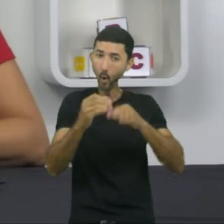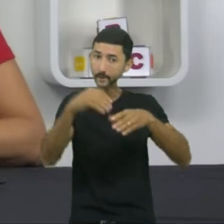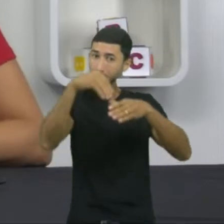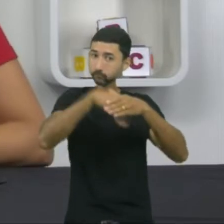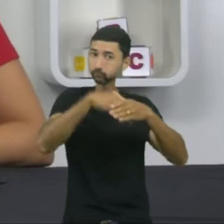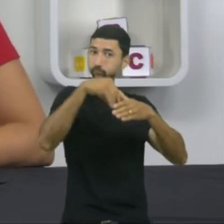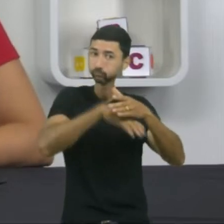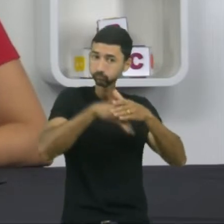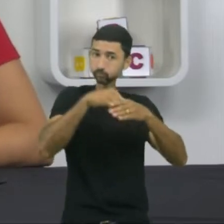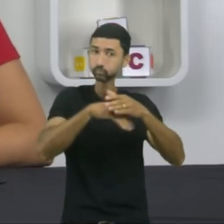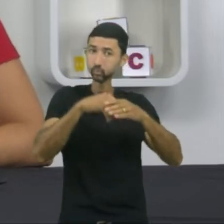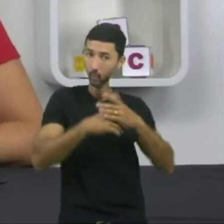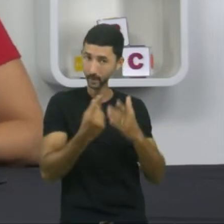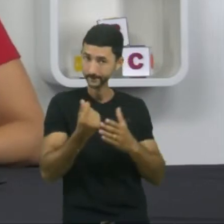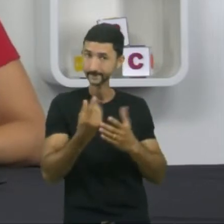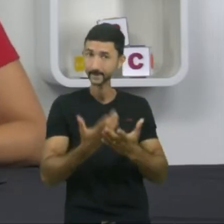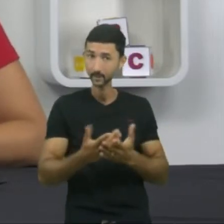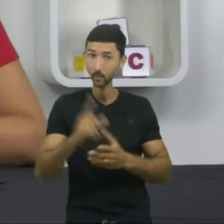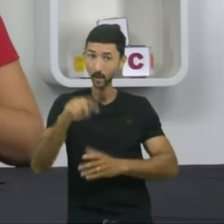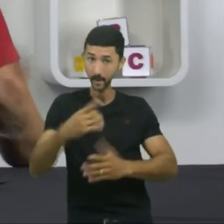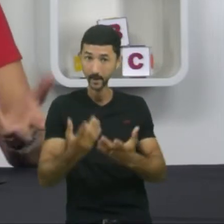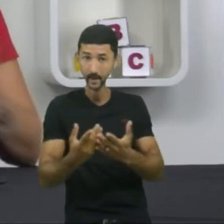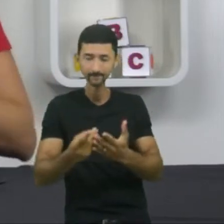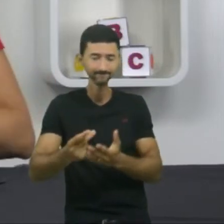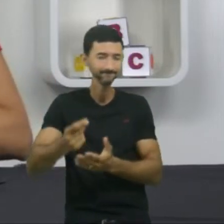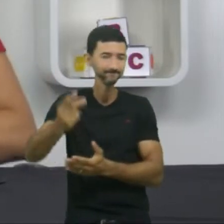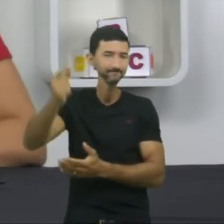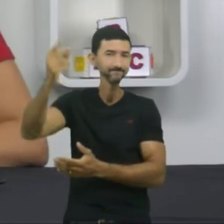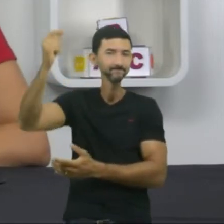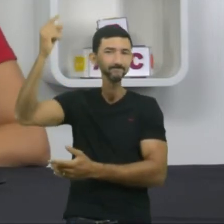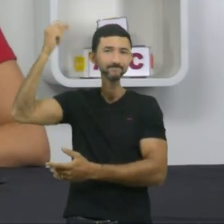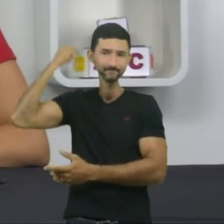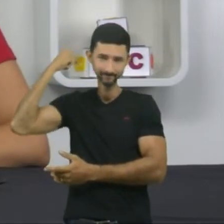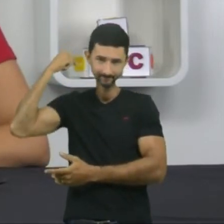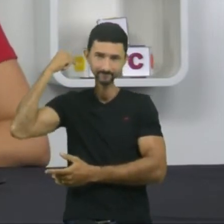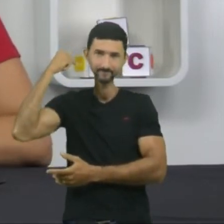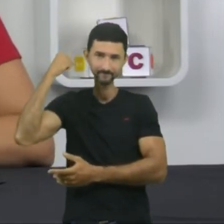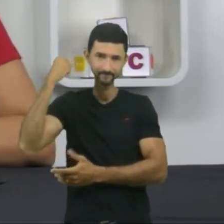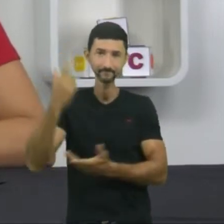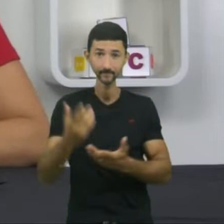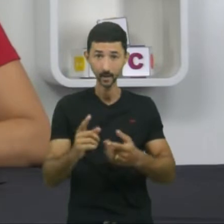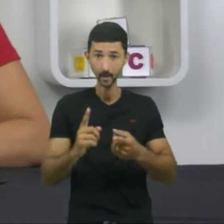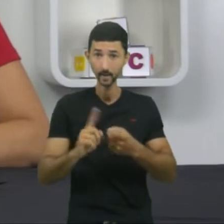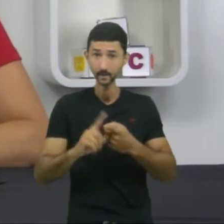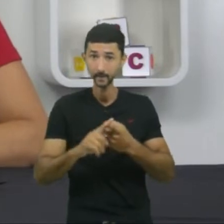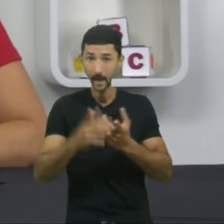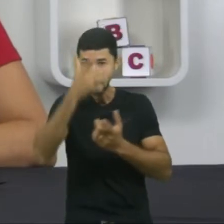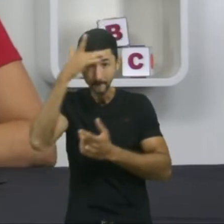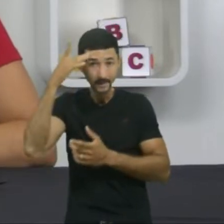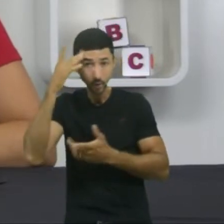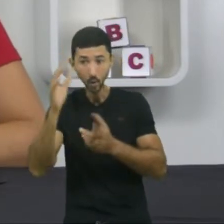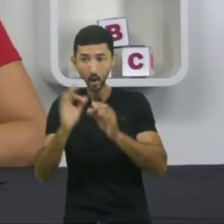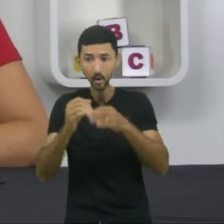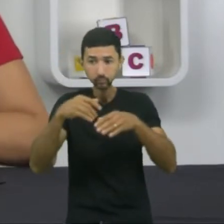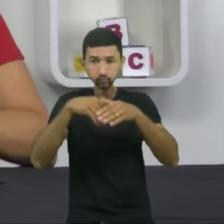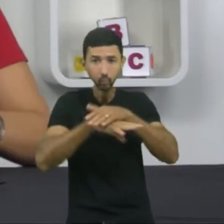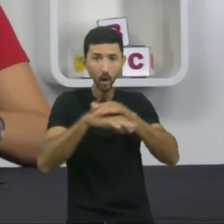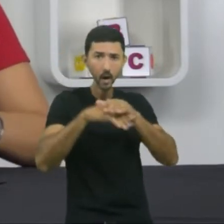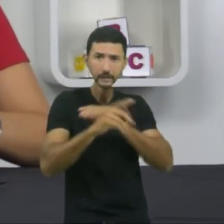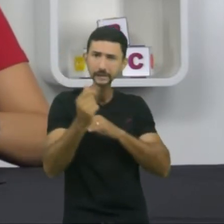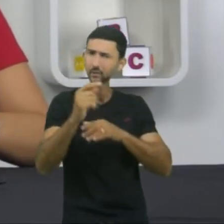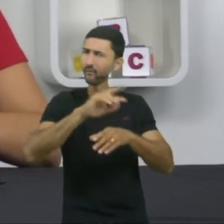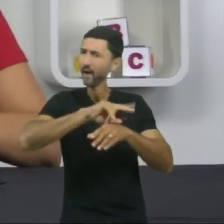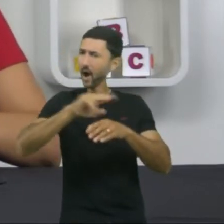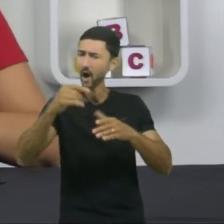organizar e de se planejar, ele é antigo e comum. E as pessoas economizam de